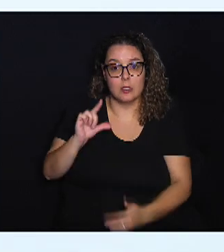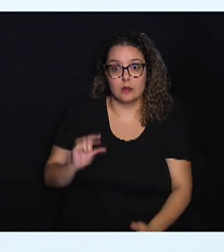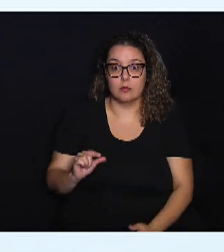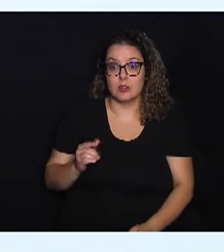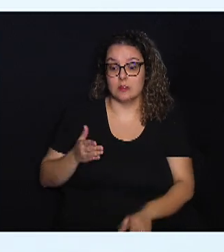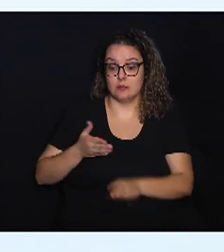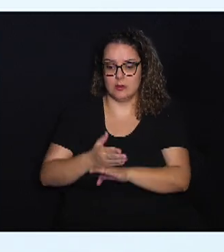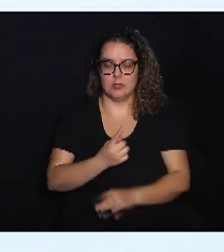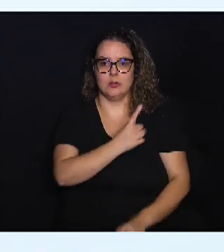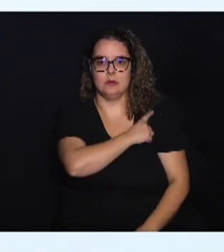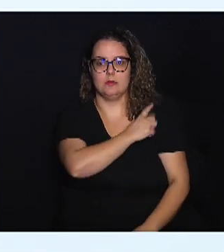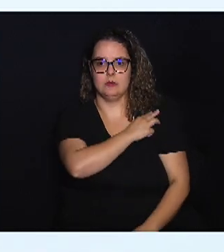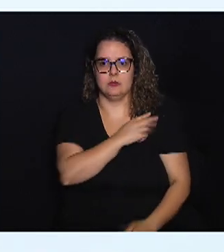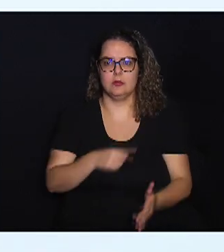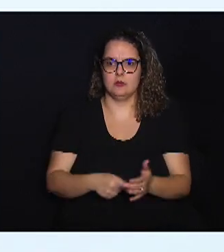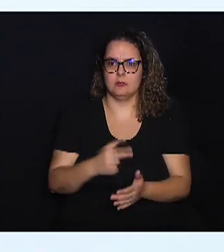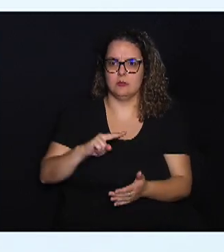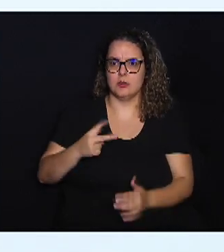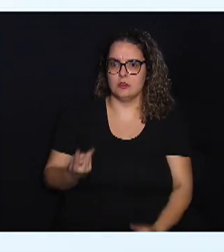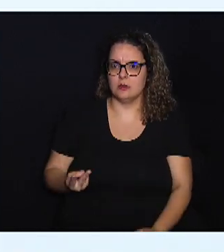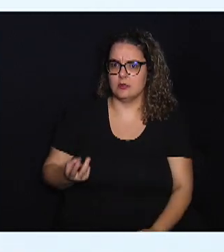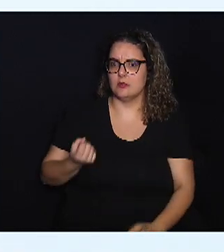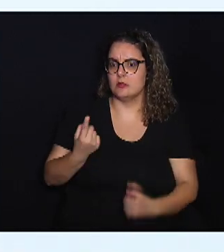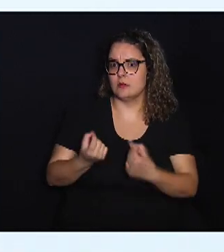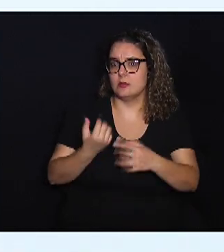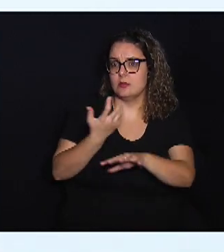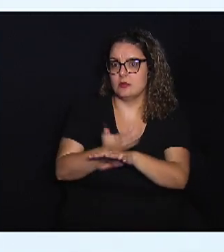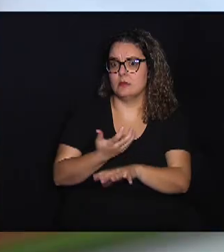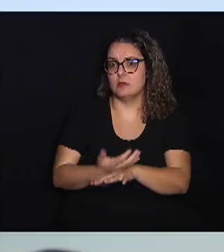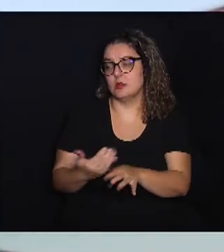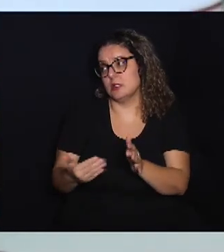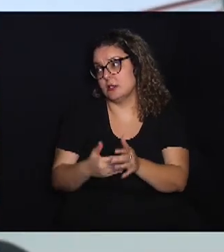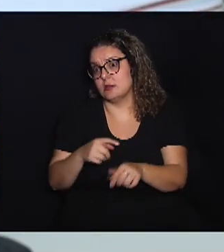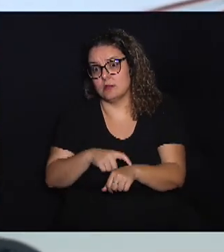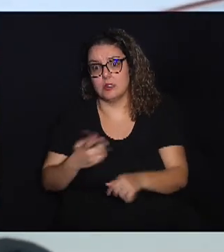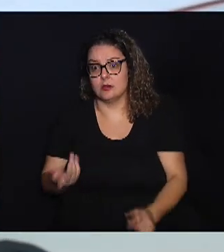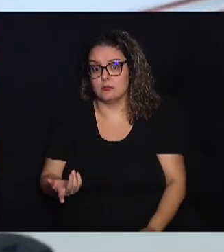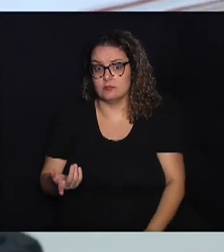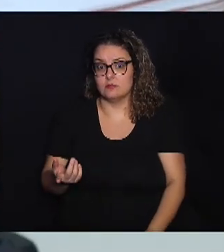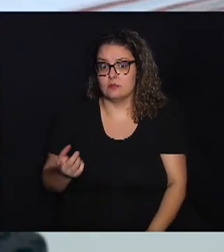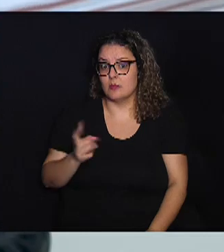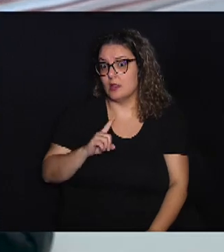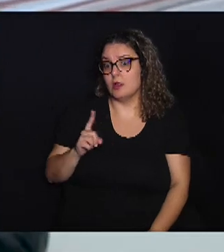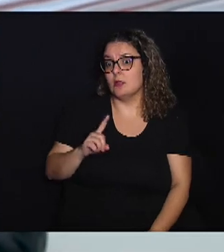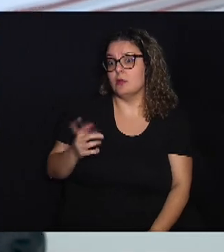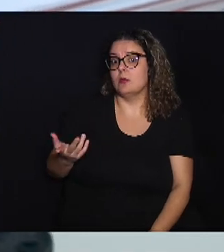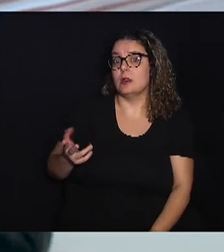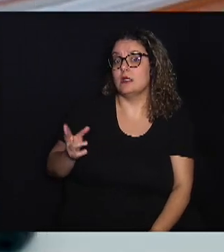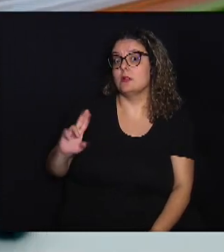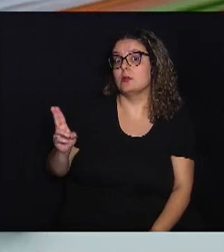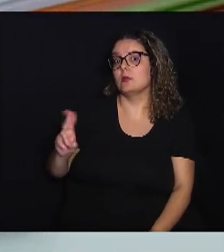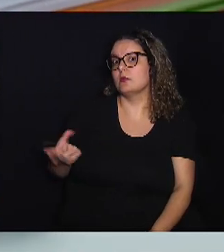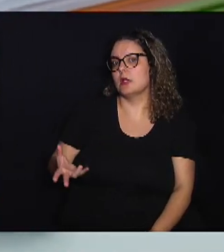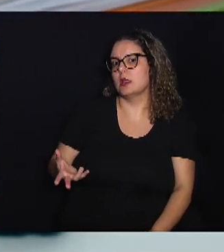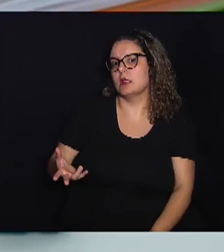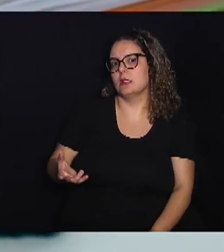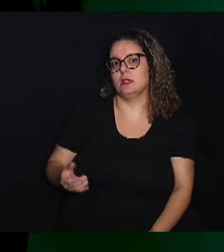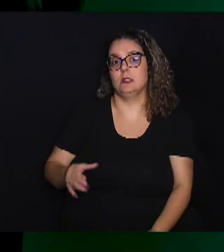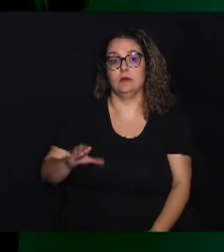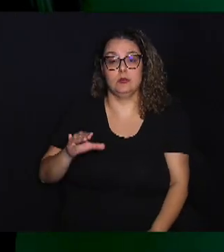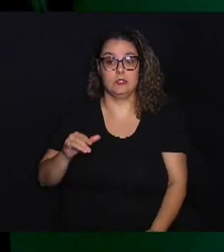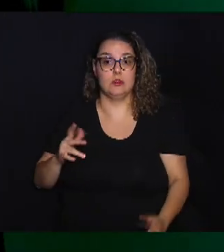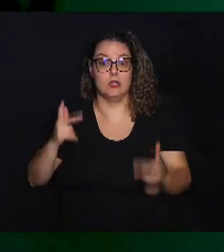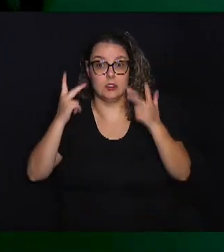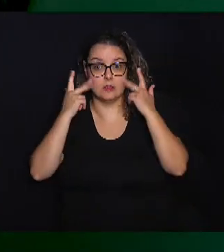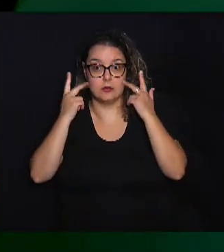muitas vezes se deparar pela primeira vez com algumas disciplinas que até então não eram nomeadas. Então, ciências naturais no